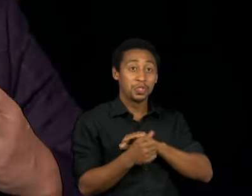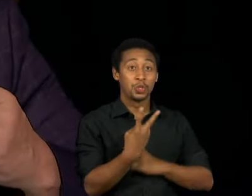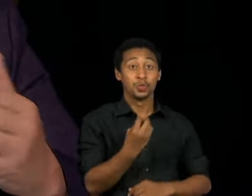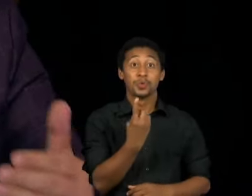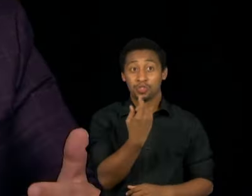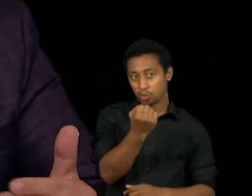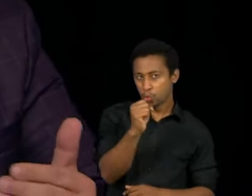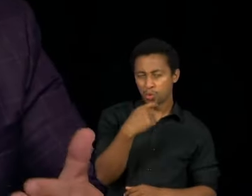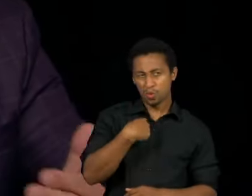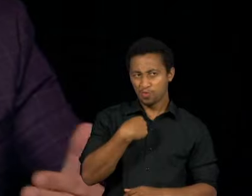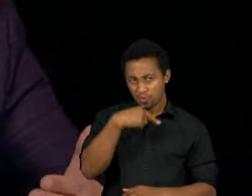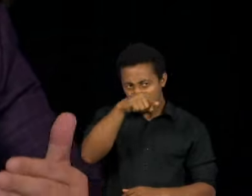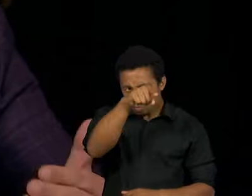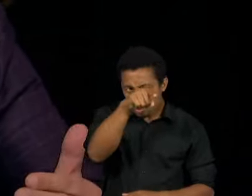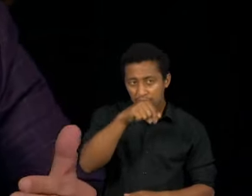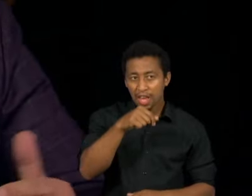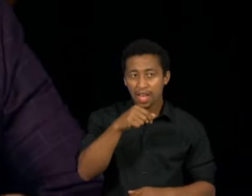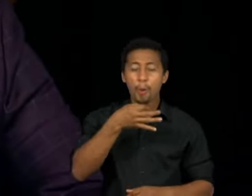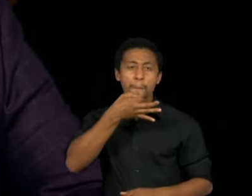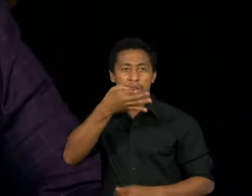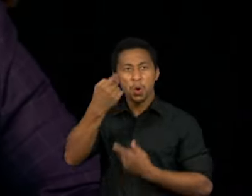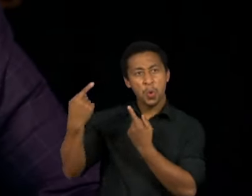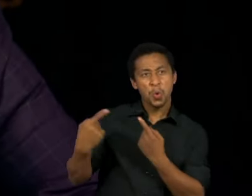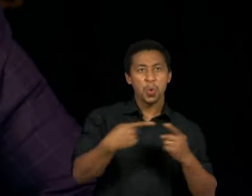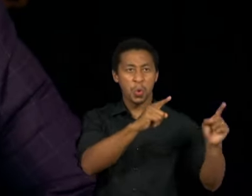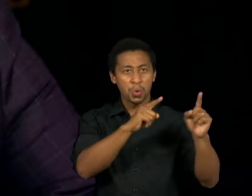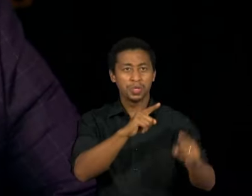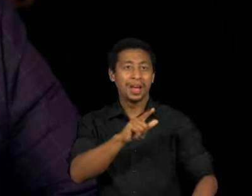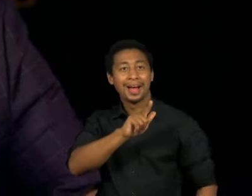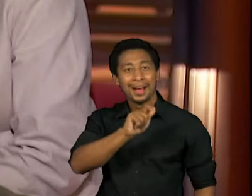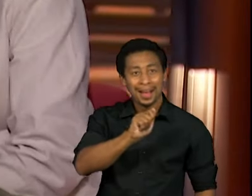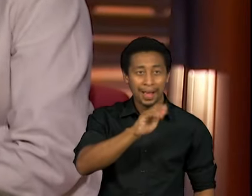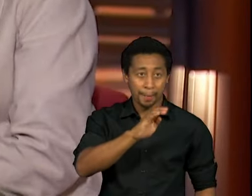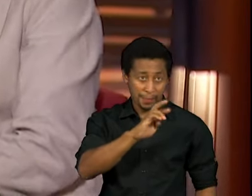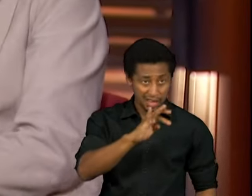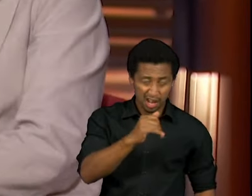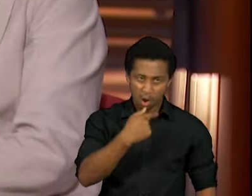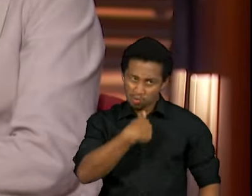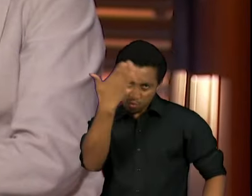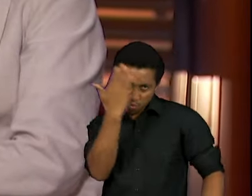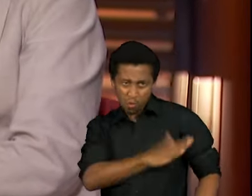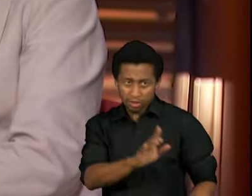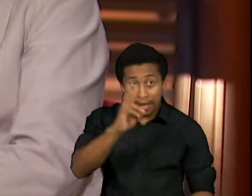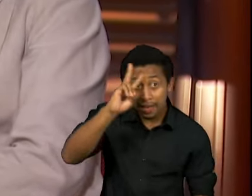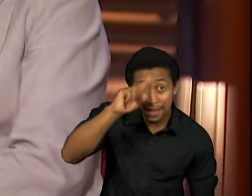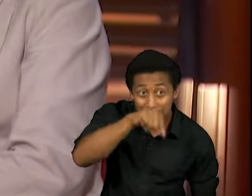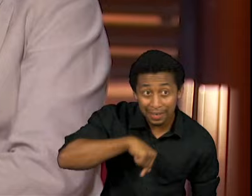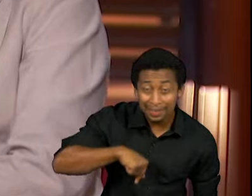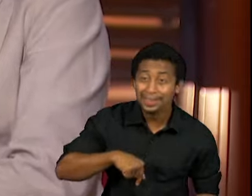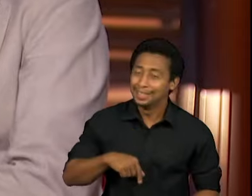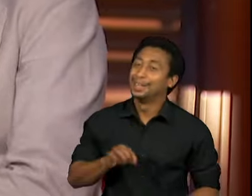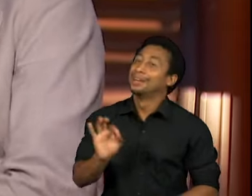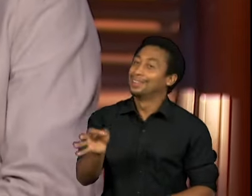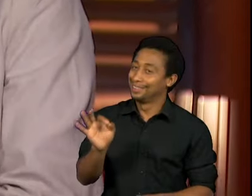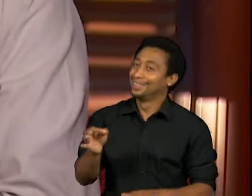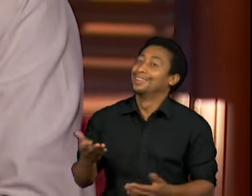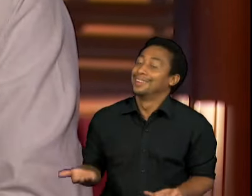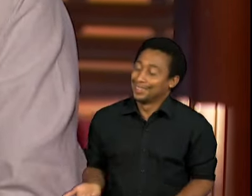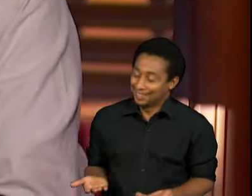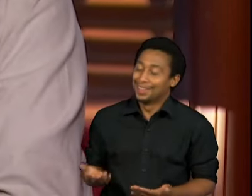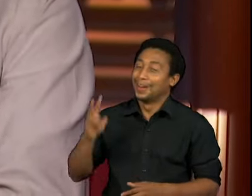sentiu aí fui né aí demos uma trepadinha ali não foi não pô é porque achei que eu nem lápis merecia